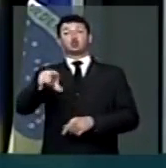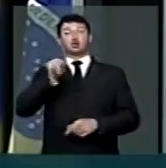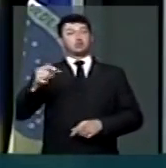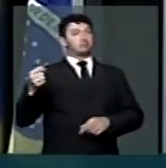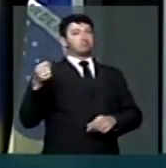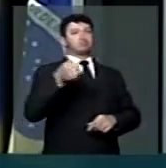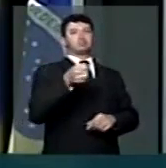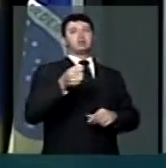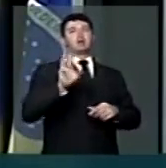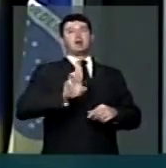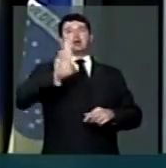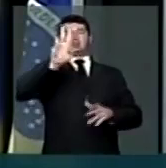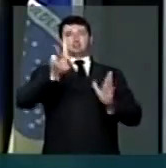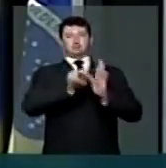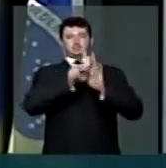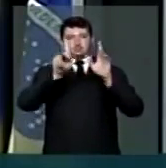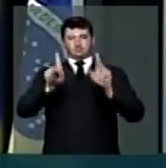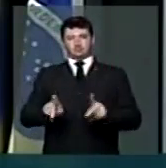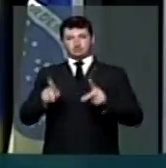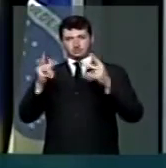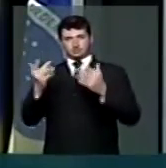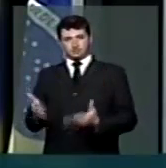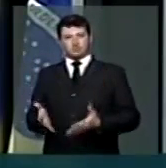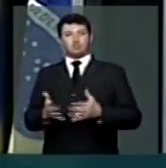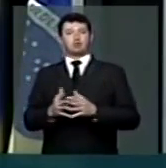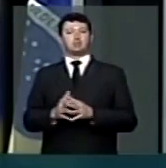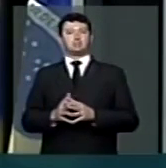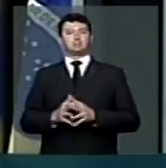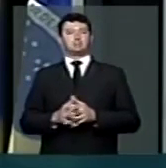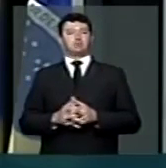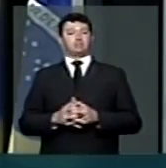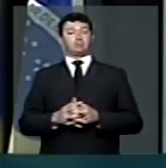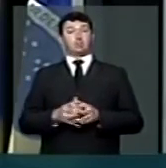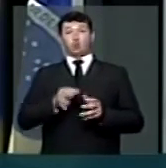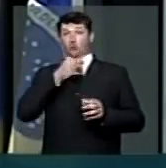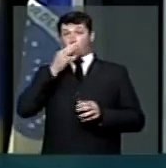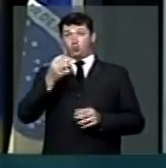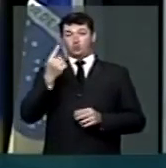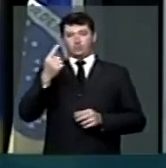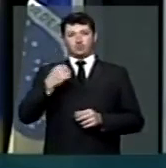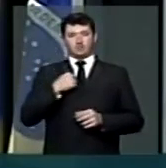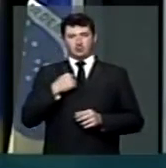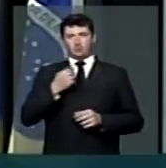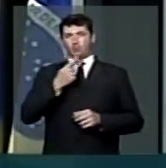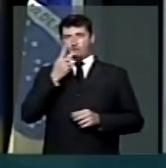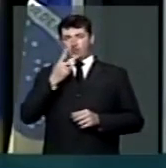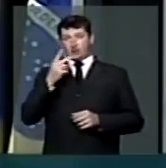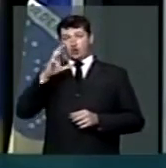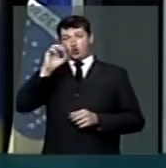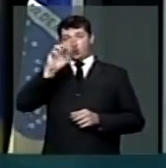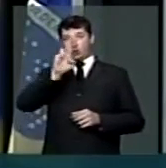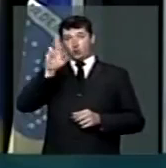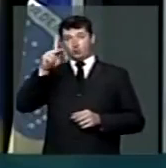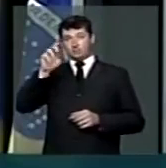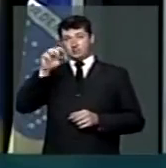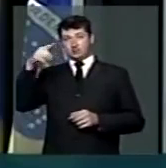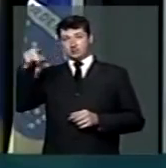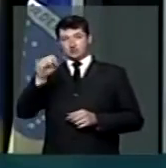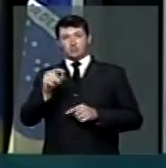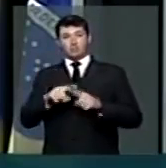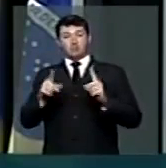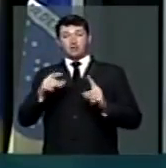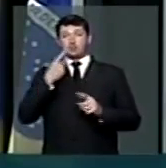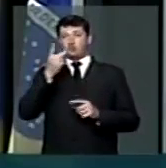portanto, representam parcela da população, fez um comentário de que eu havia falado sobre corrupção, mas que não teria